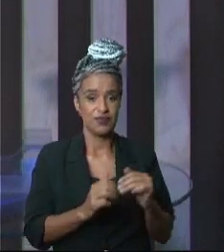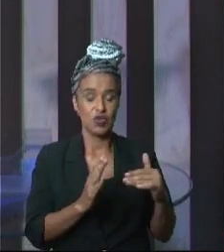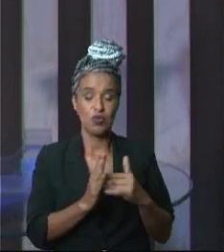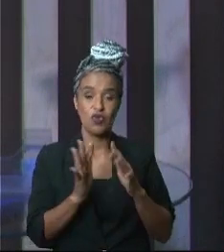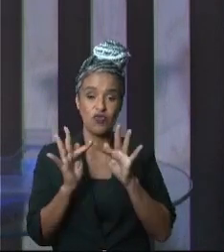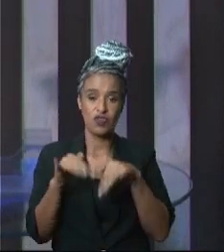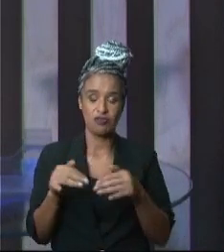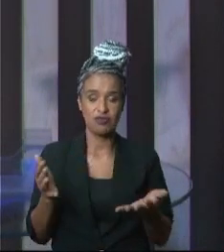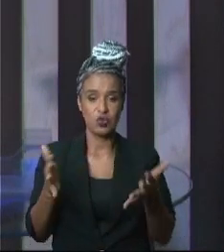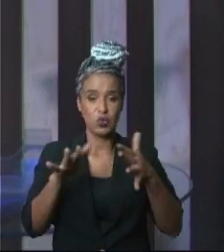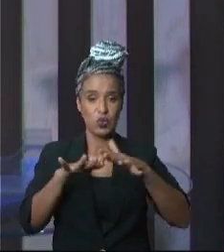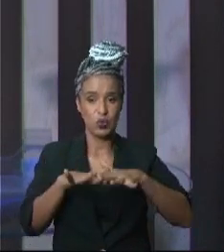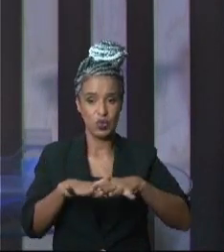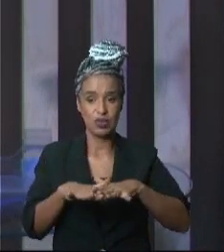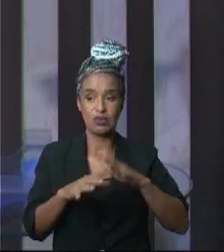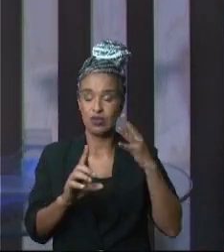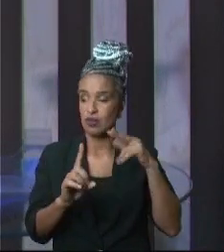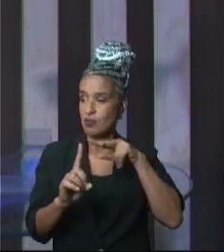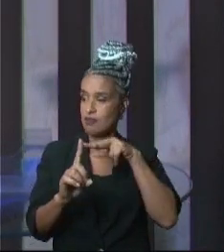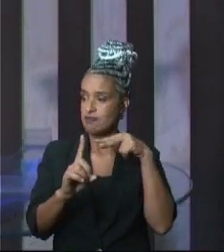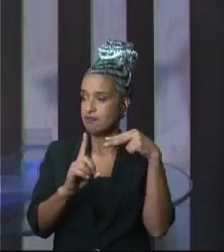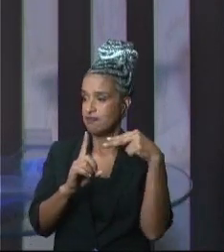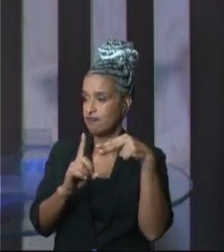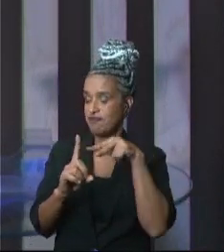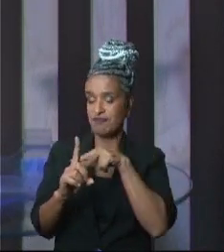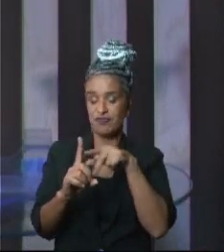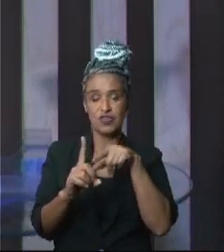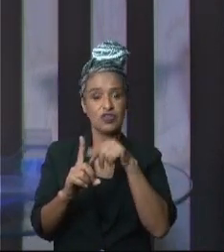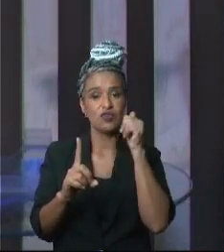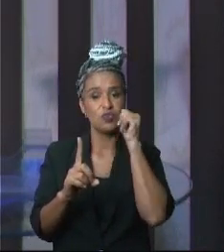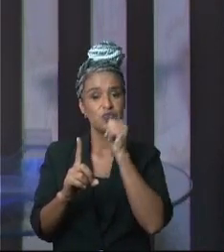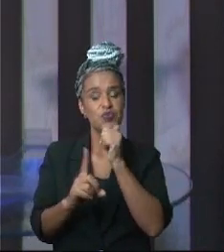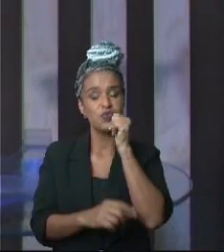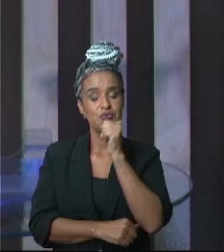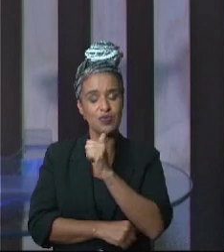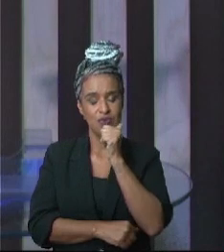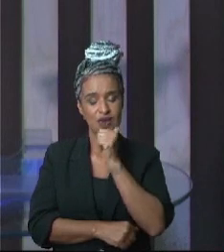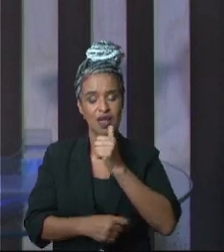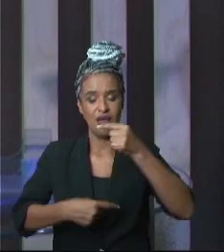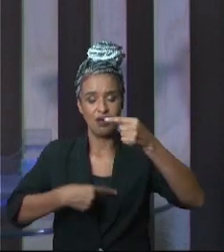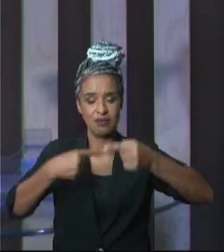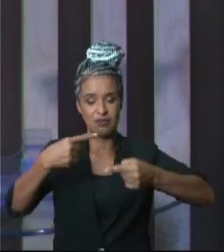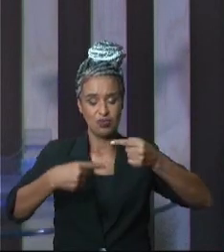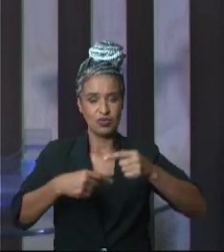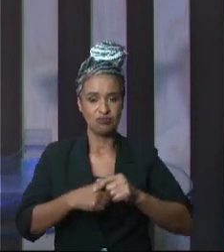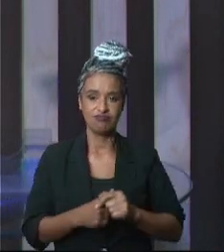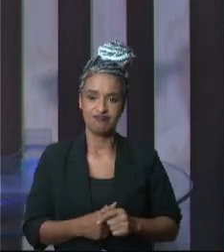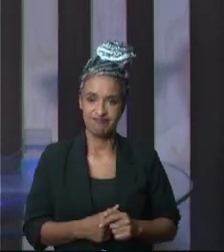por incluir a perspectiva das mulheres na política,